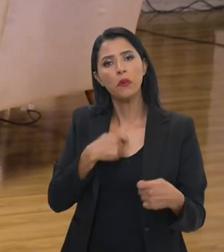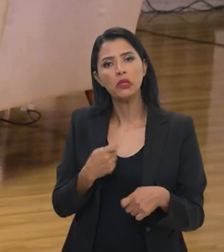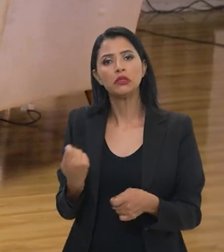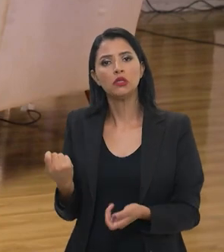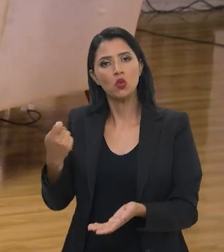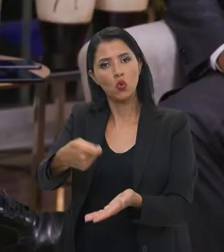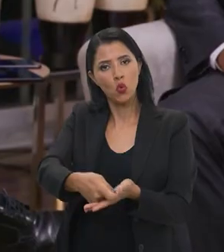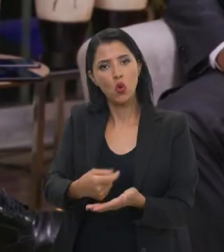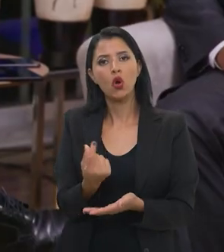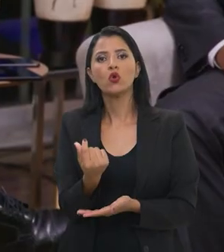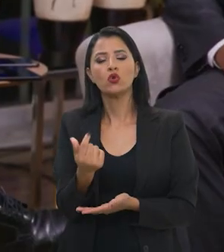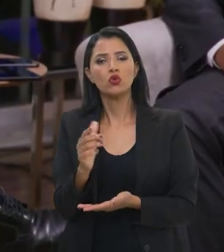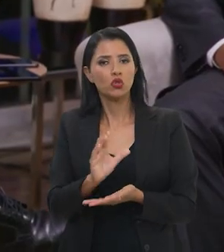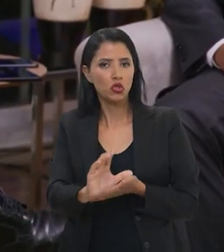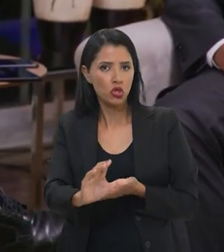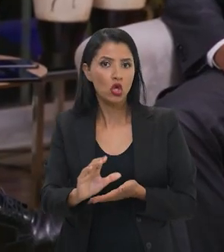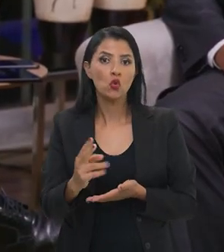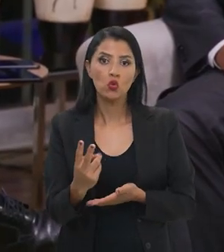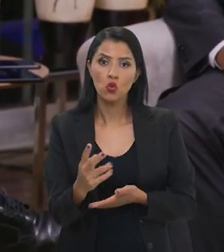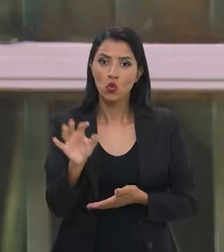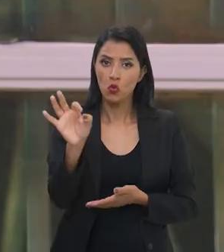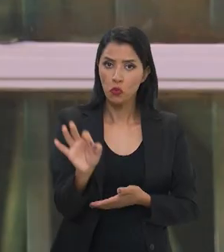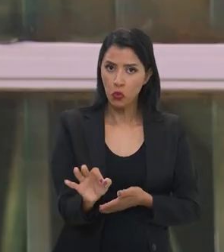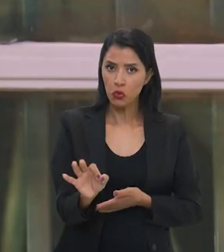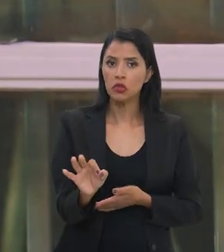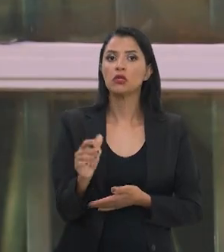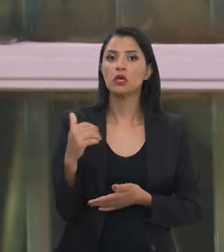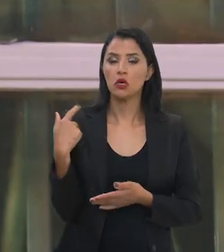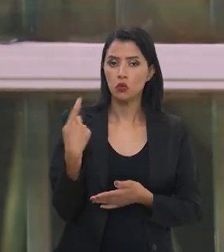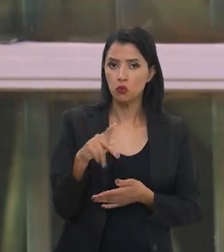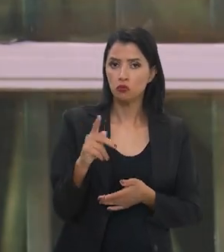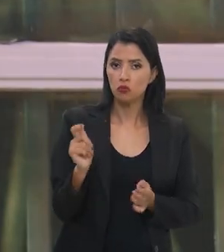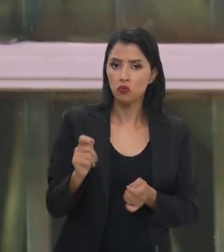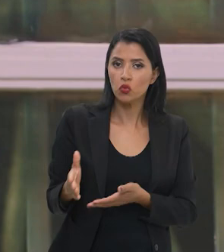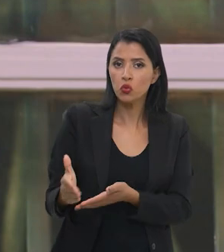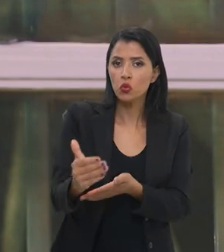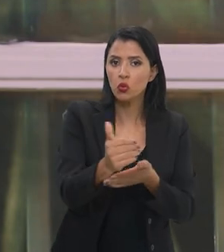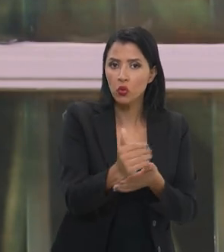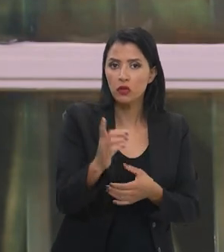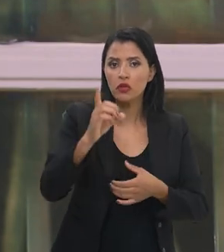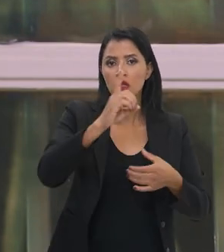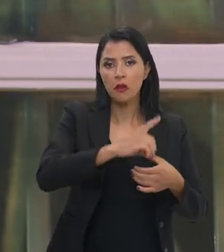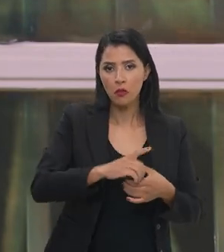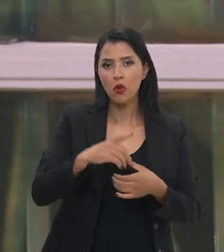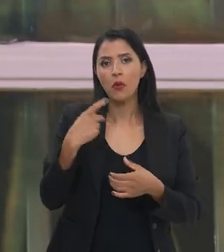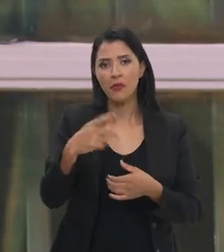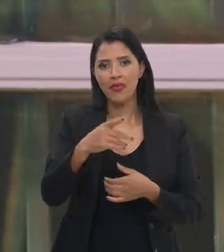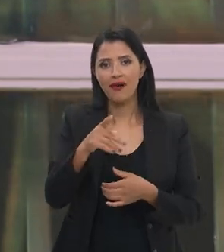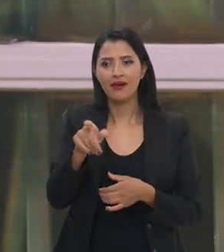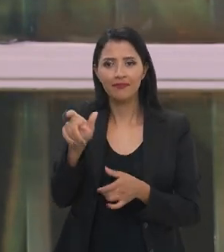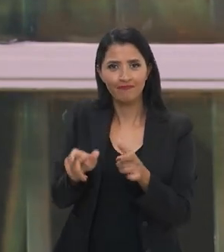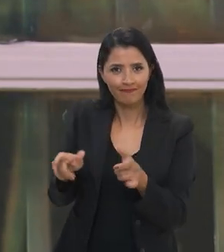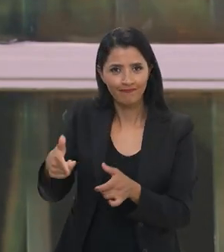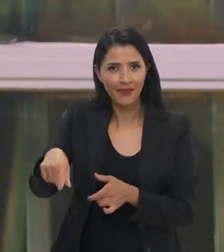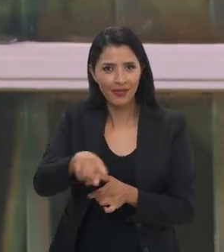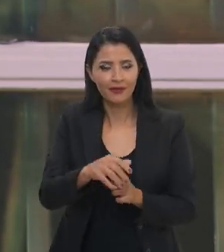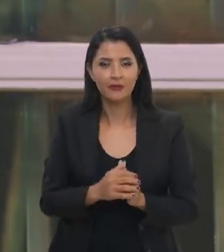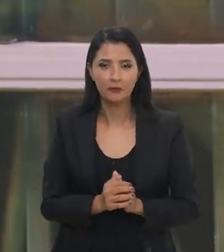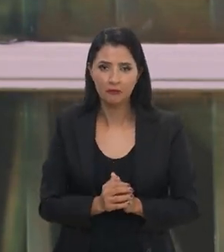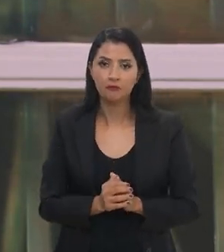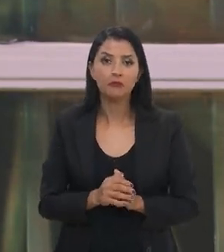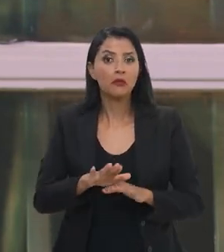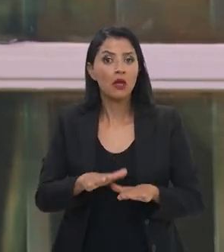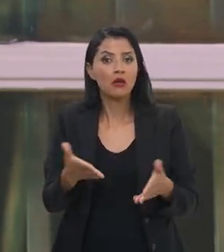a colocar um dinheiro no mínimo 2% das suas captações de depósito para os pequenos